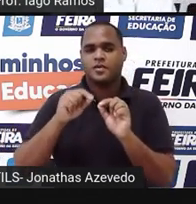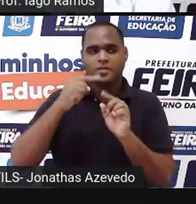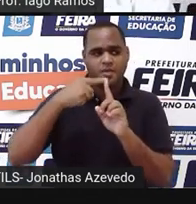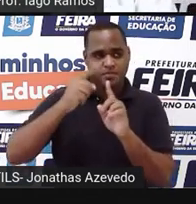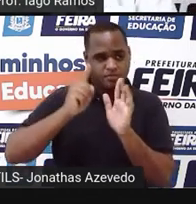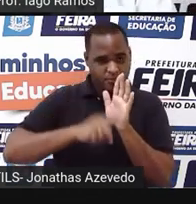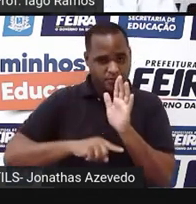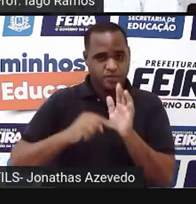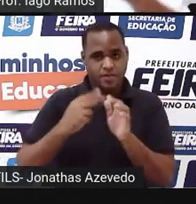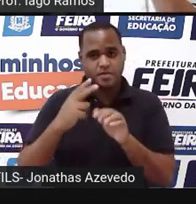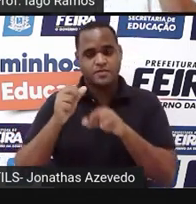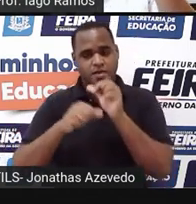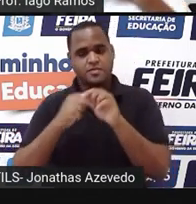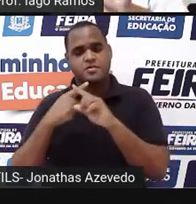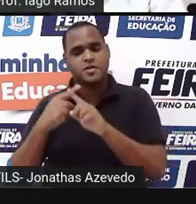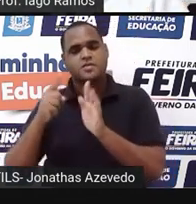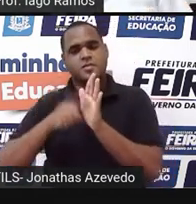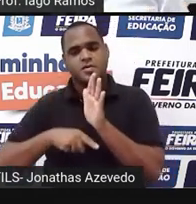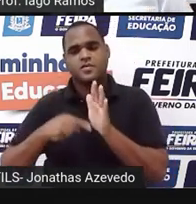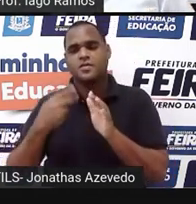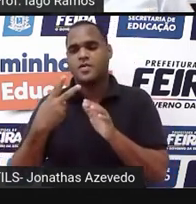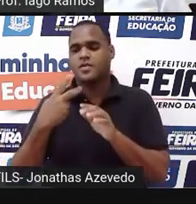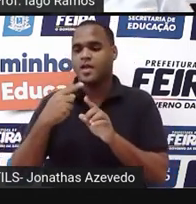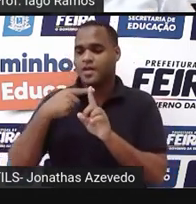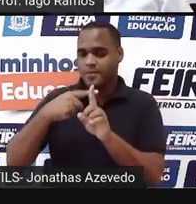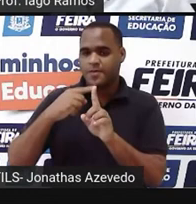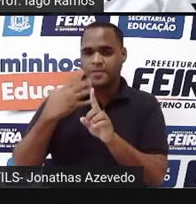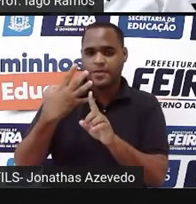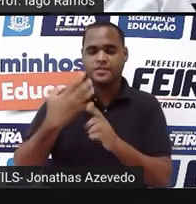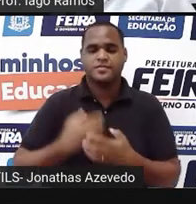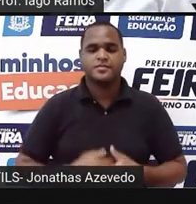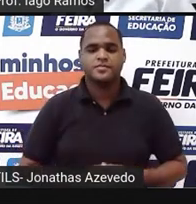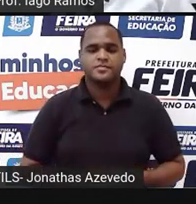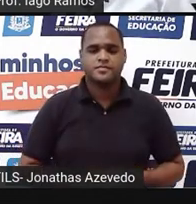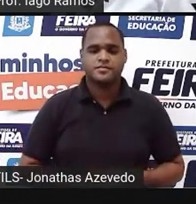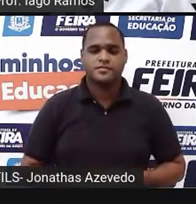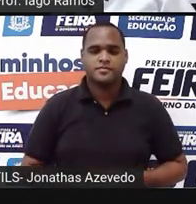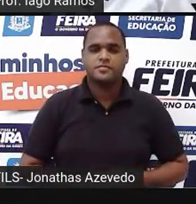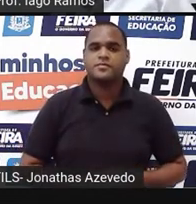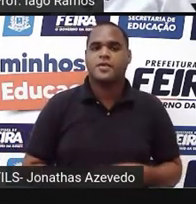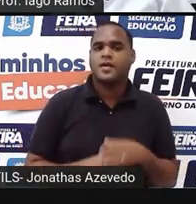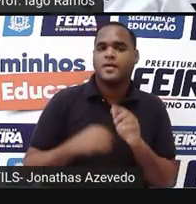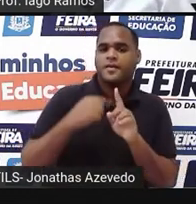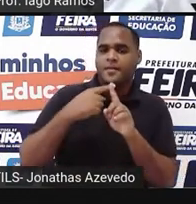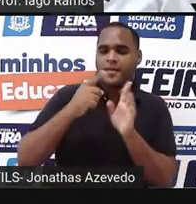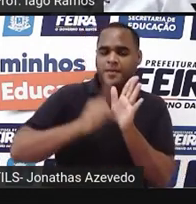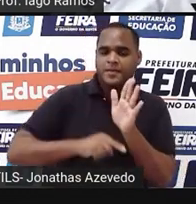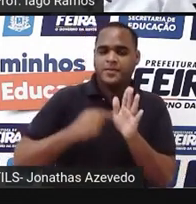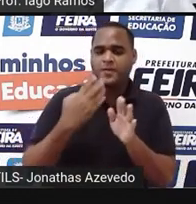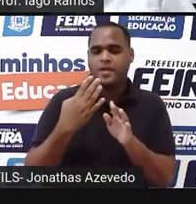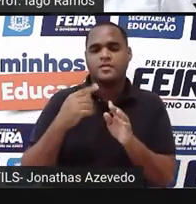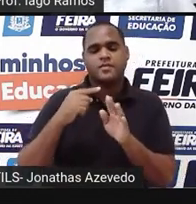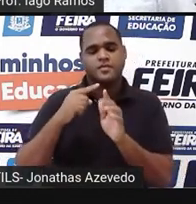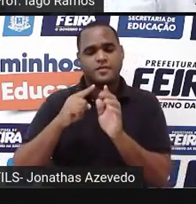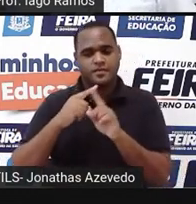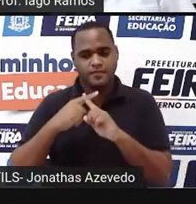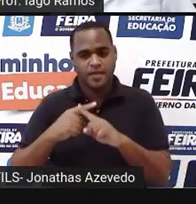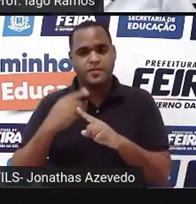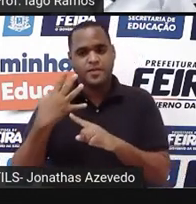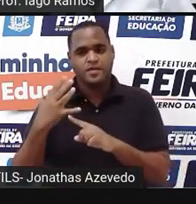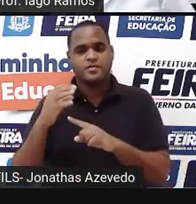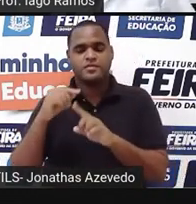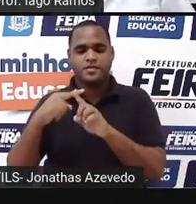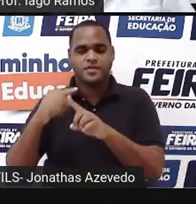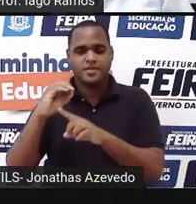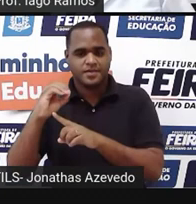vezes menos 2, isso dá 4 positivo. O menos 4 vezes 4 vezes